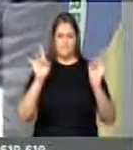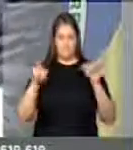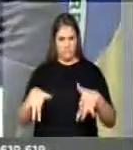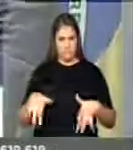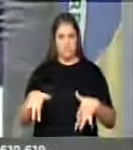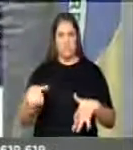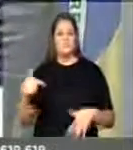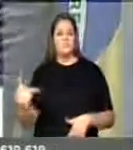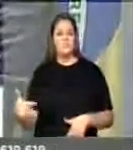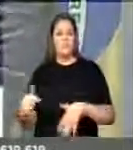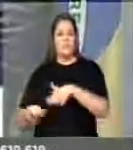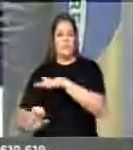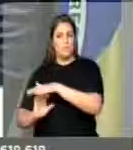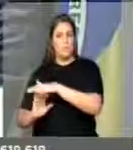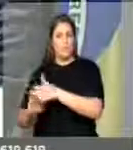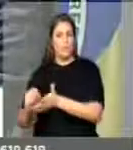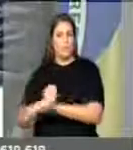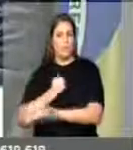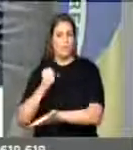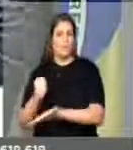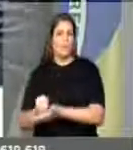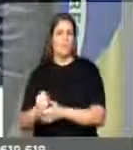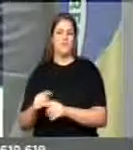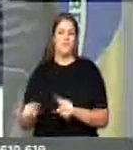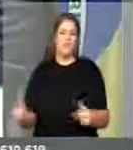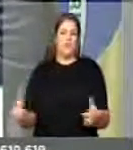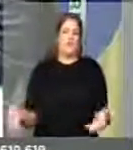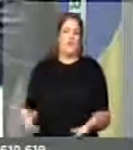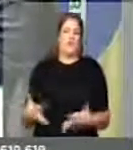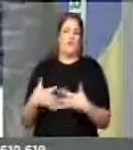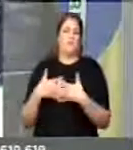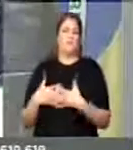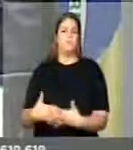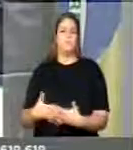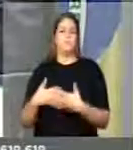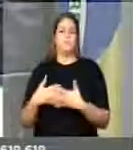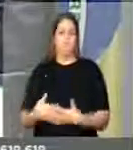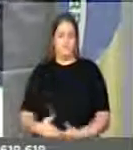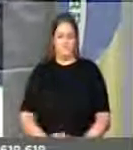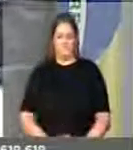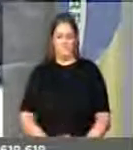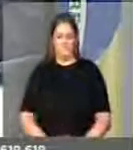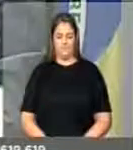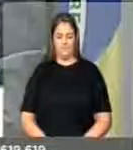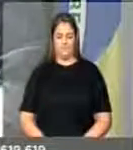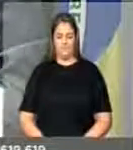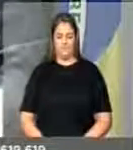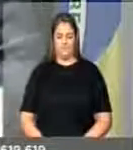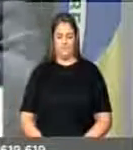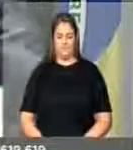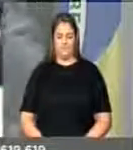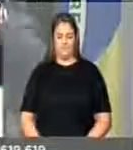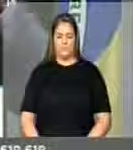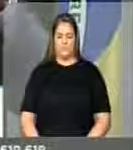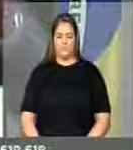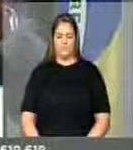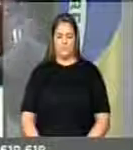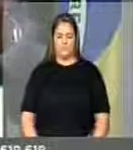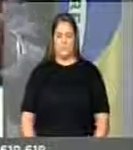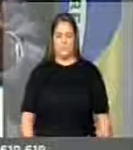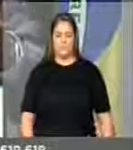está nesse embaraço em Pernambuco e em todo o Nordeste brasileiro. Então, fica aqui o